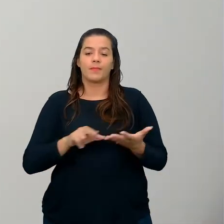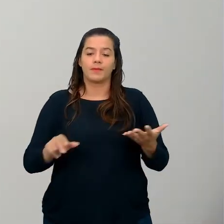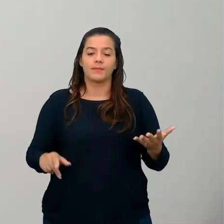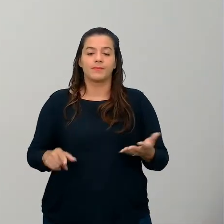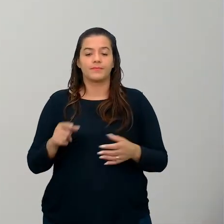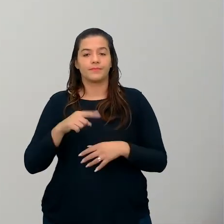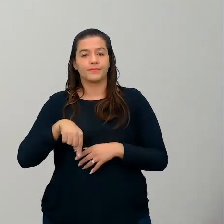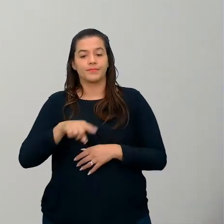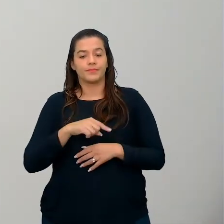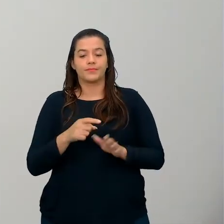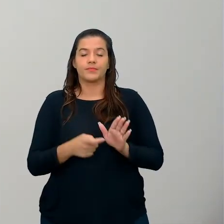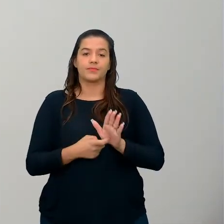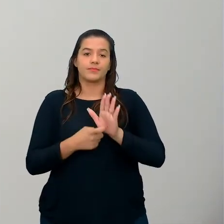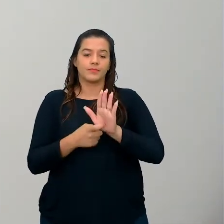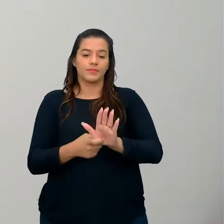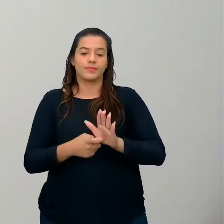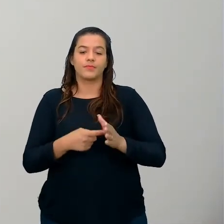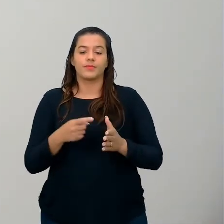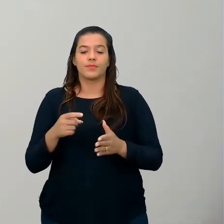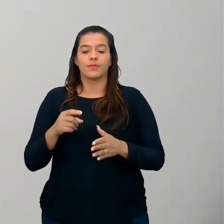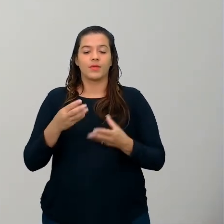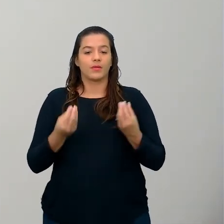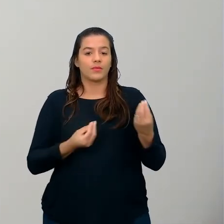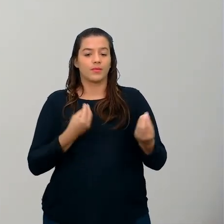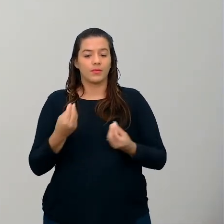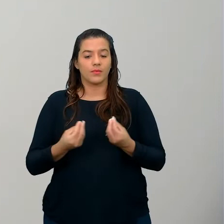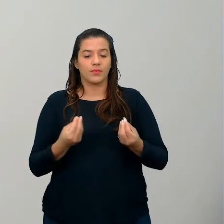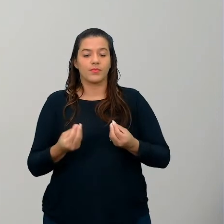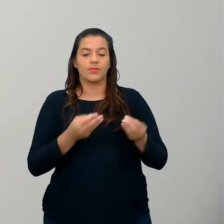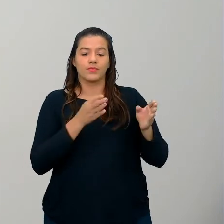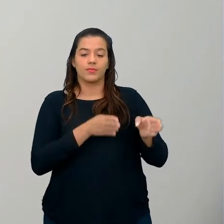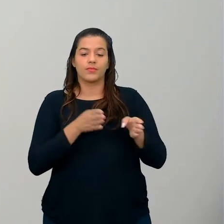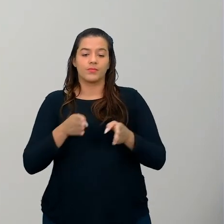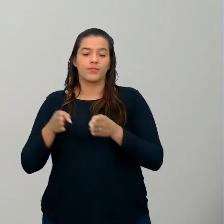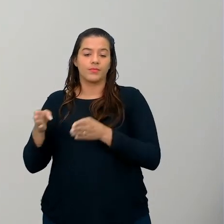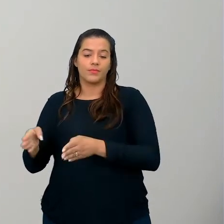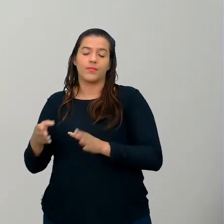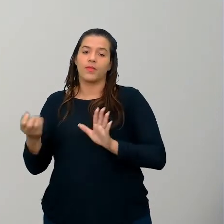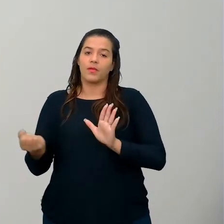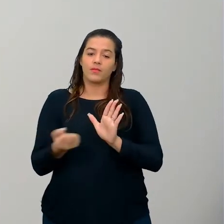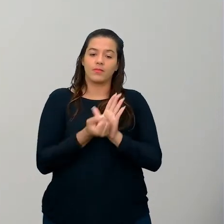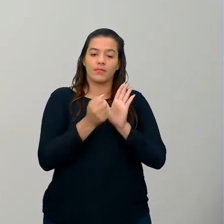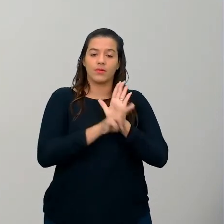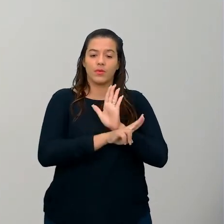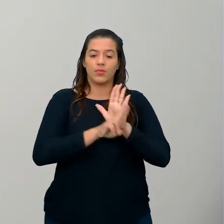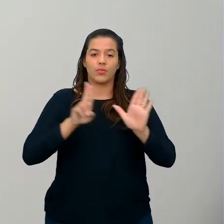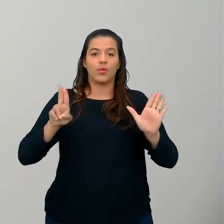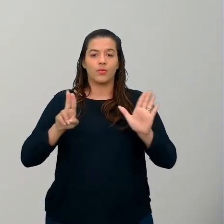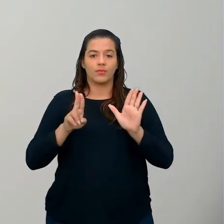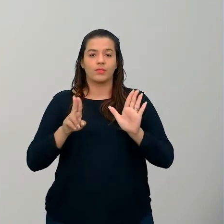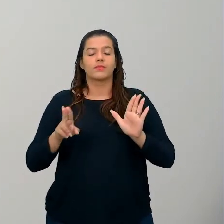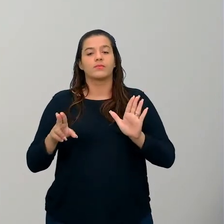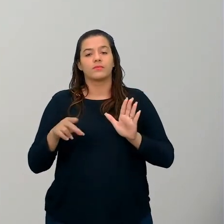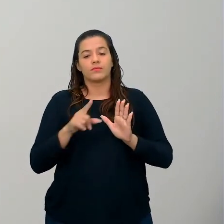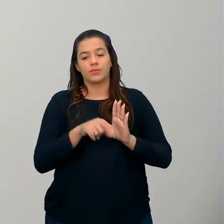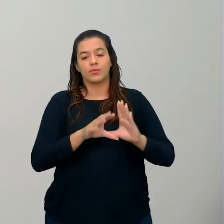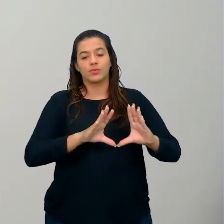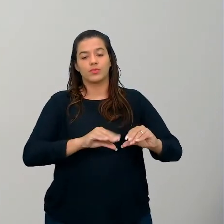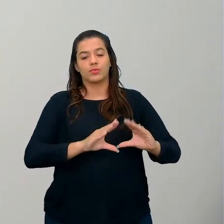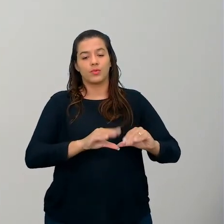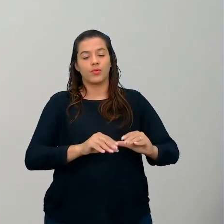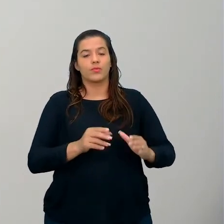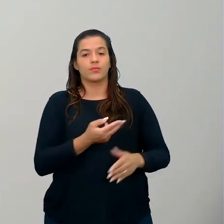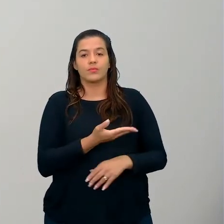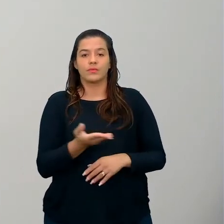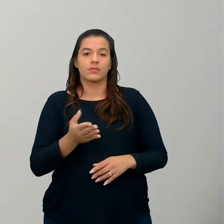ali eles mostram mais ou menos, até mesmo a questão de nomenclatura, né? Como que você coloca, por exemplo, a questão